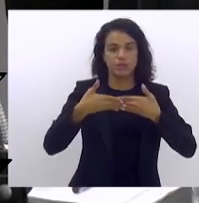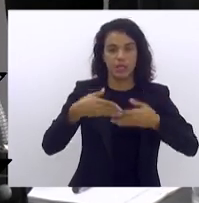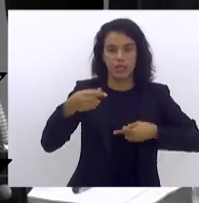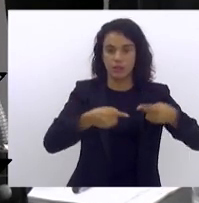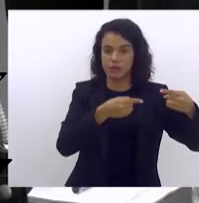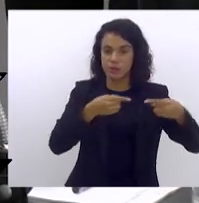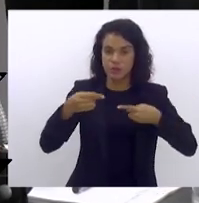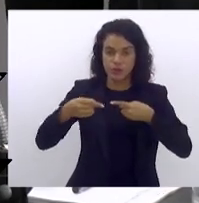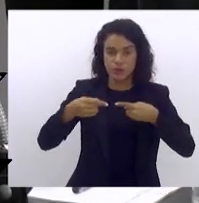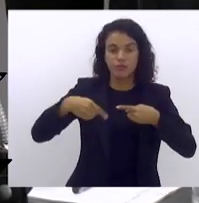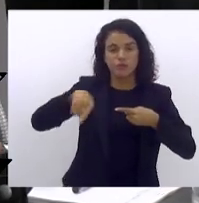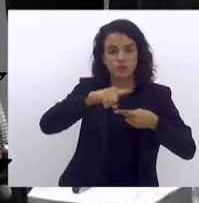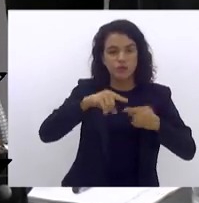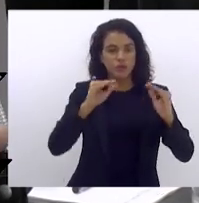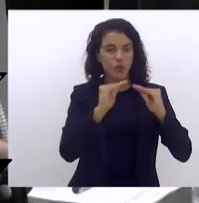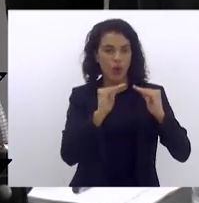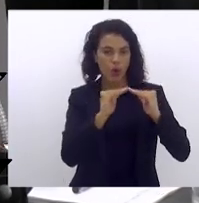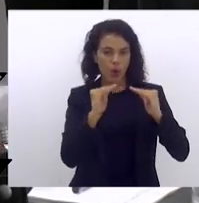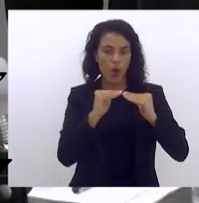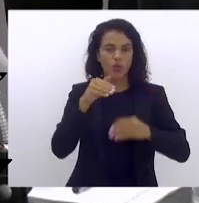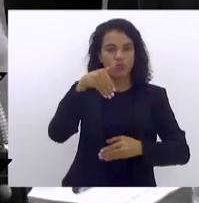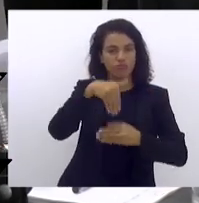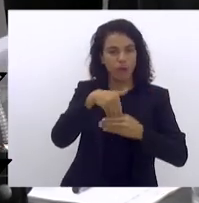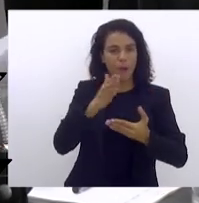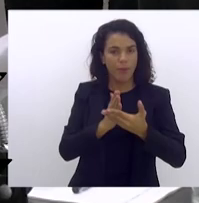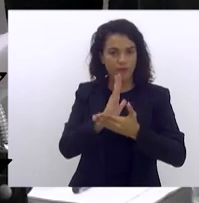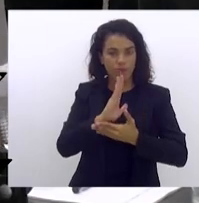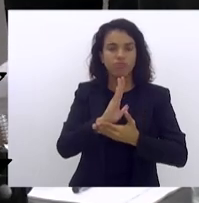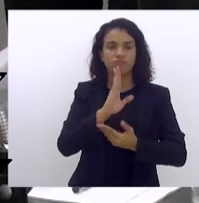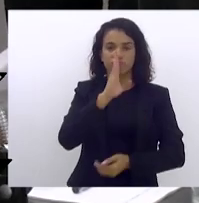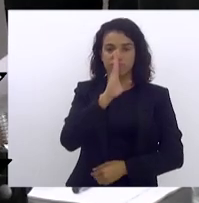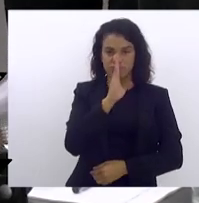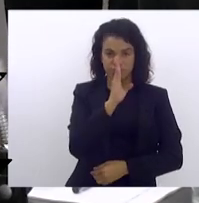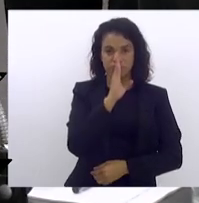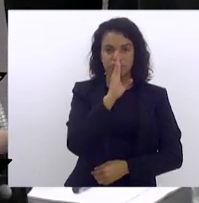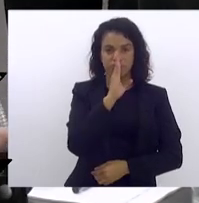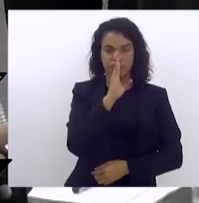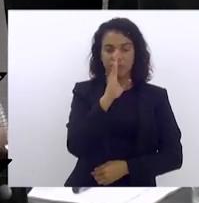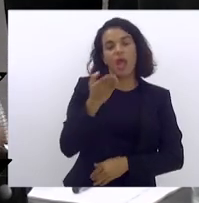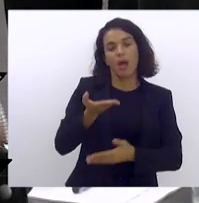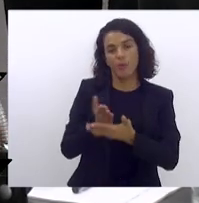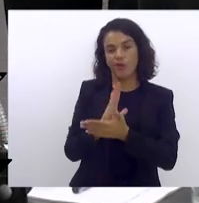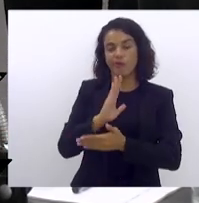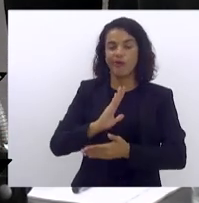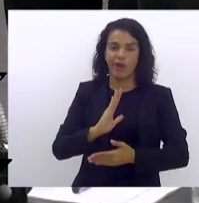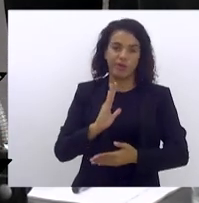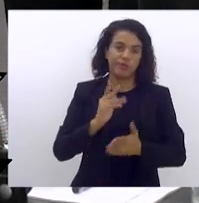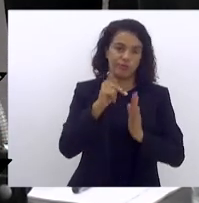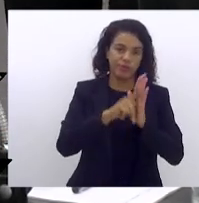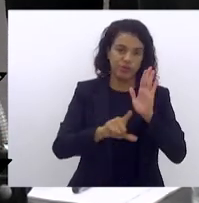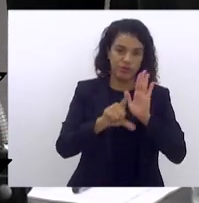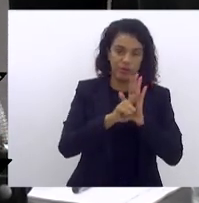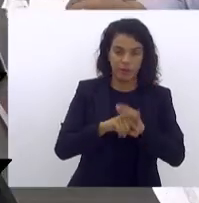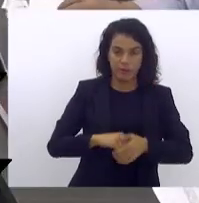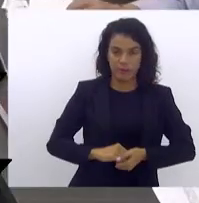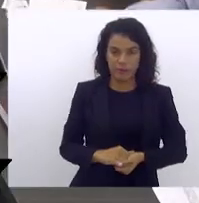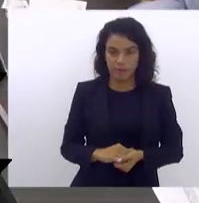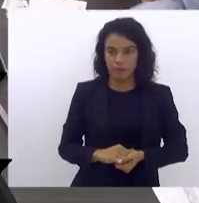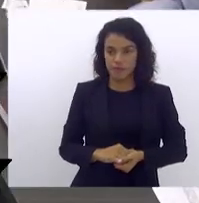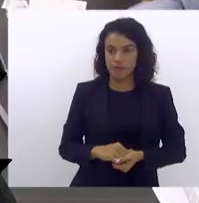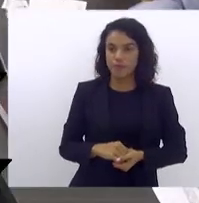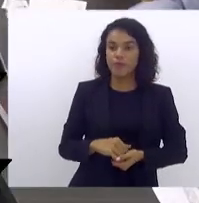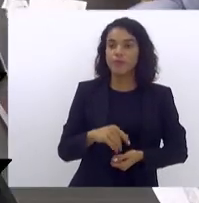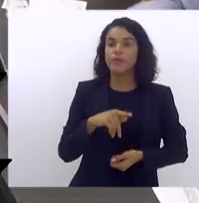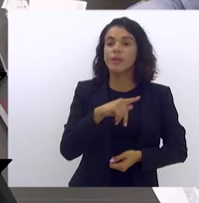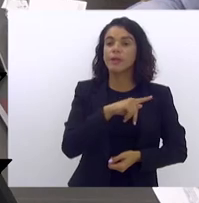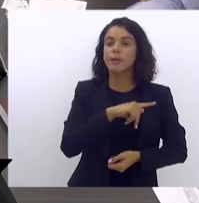encerrada a discussão, em votação, senhores que aprovam, permaneçam como estão, aprovado o projeto. Senhor presidente. Deputado